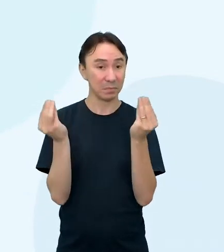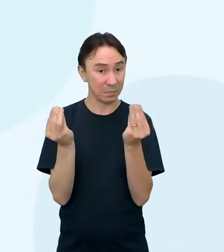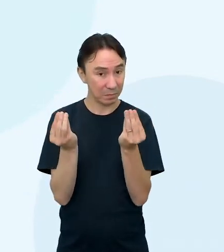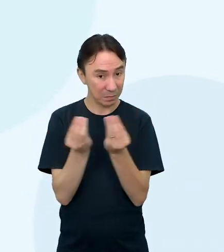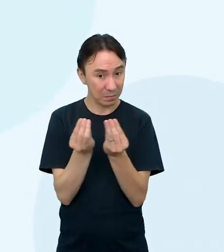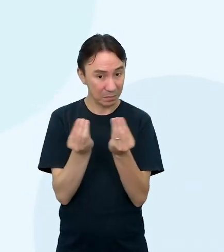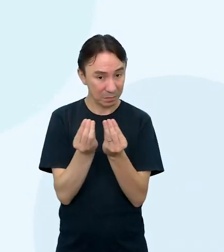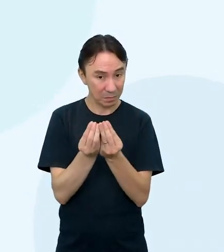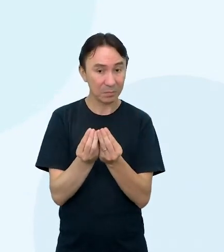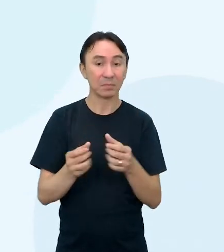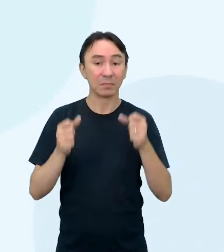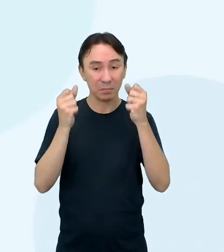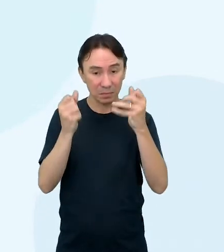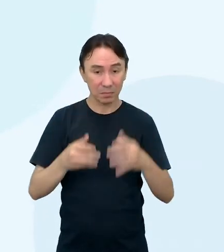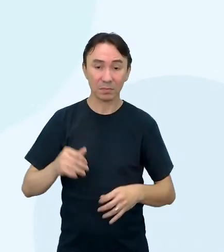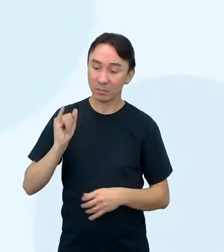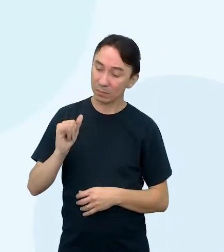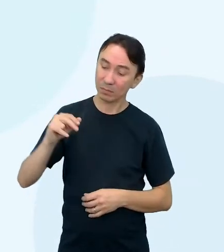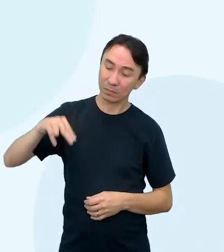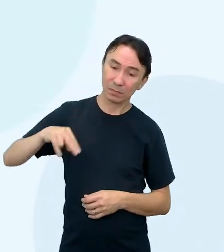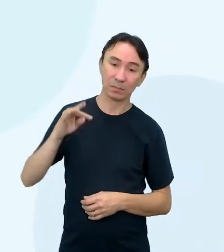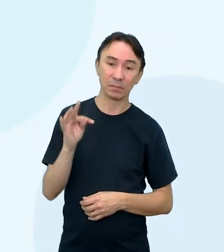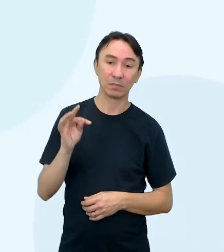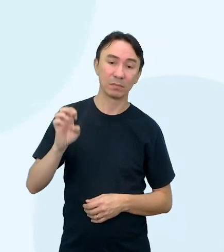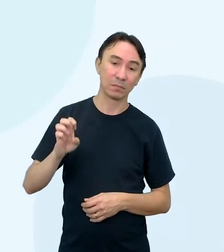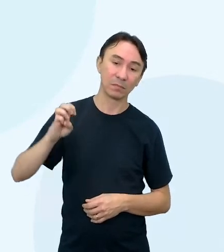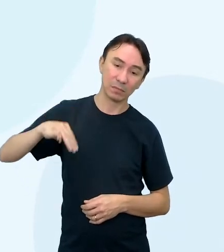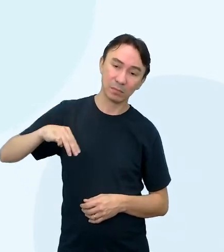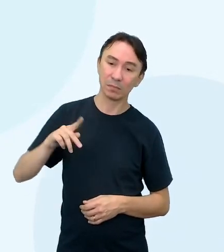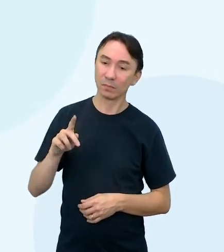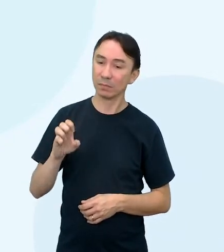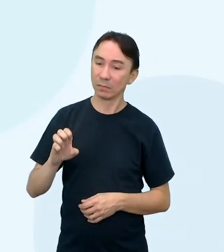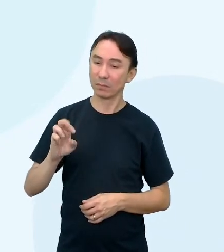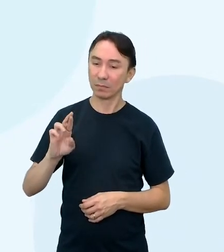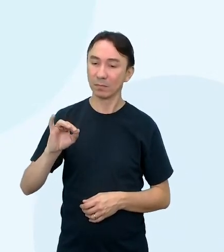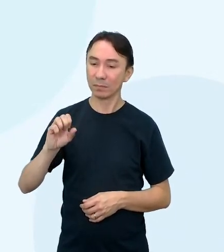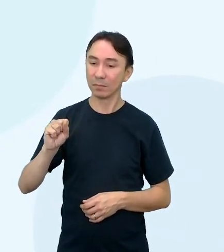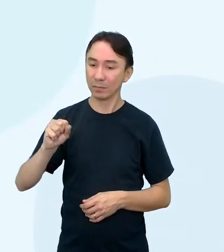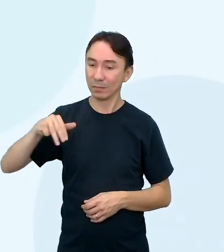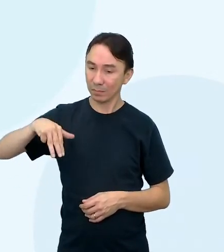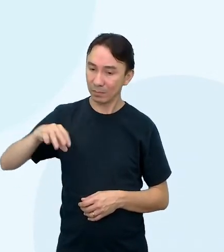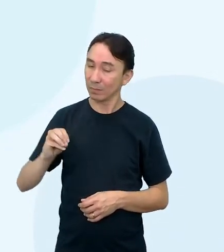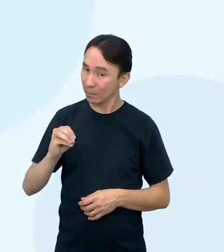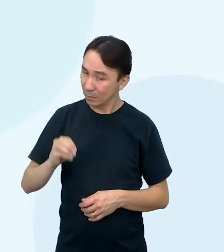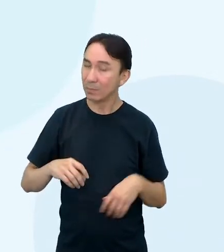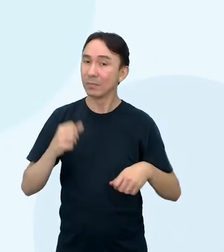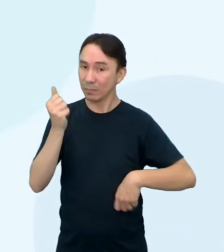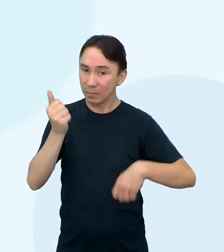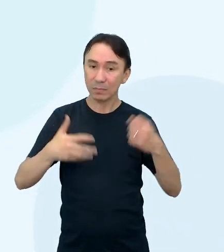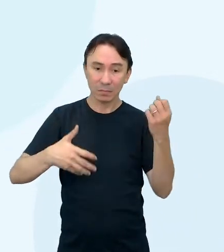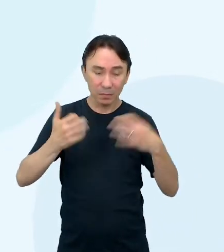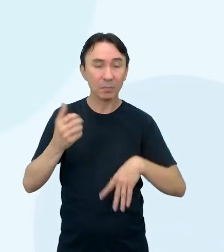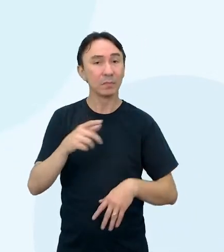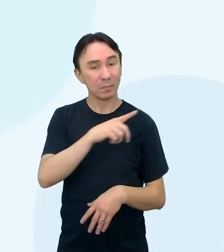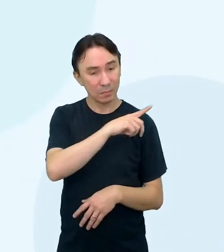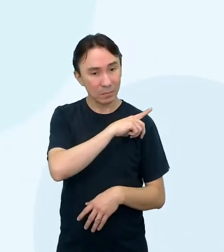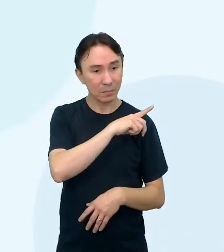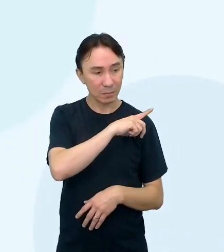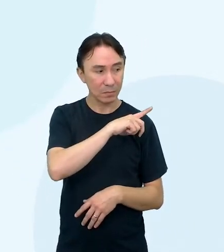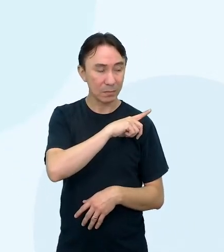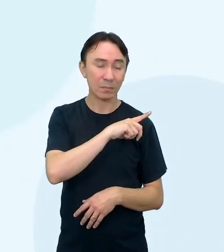sobre o intemperismo e a gente, como falou anteriormente, os micro-organismos